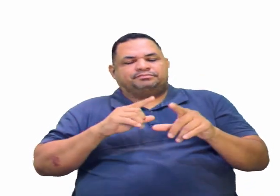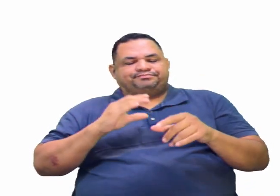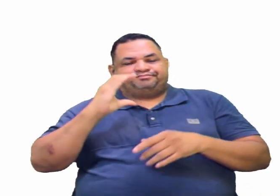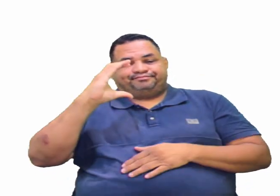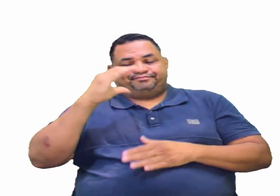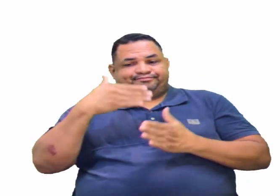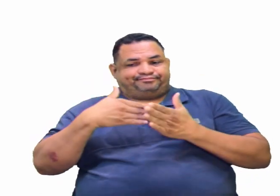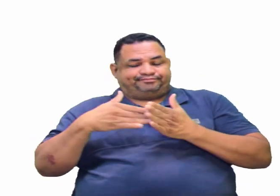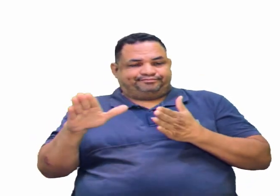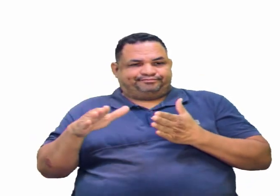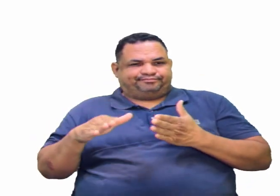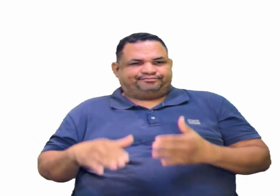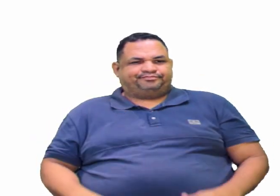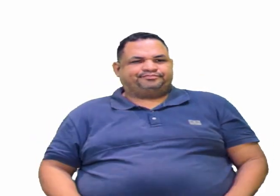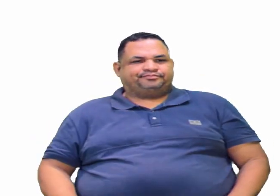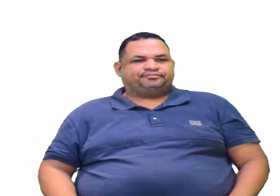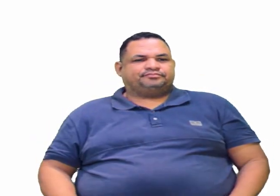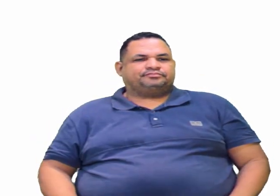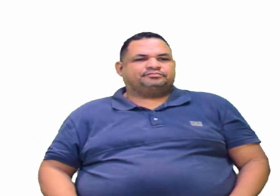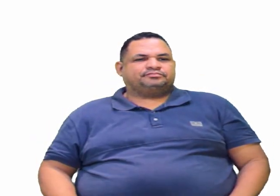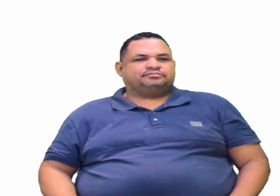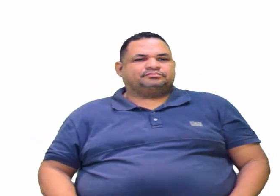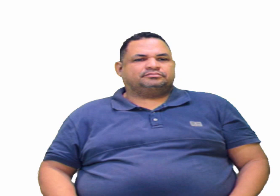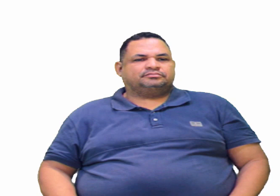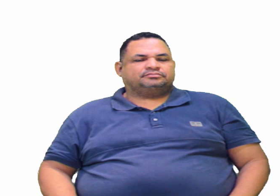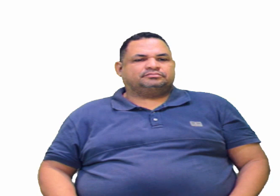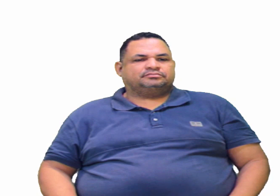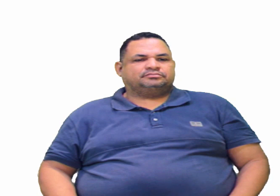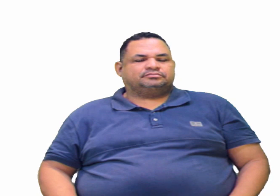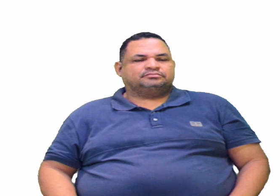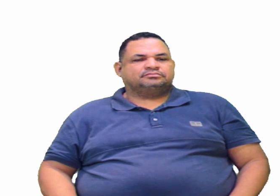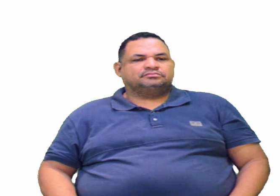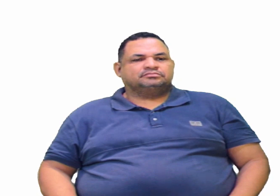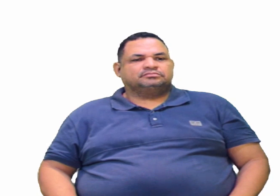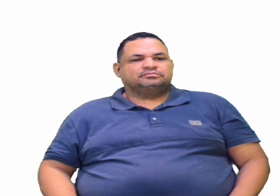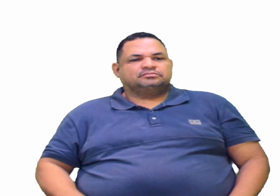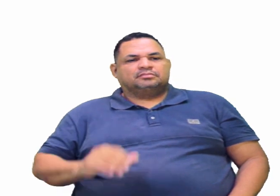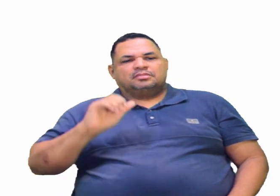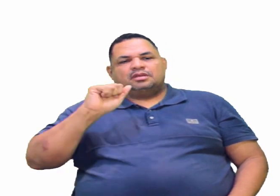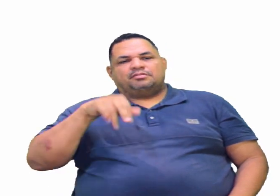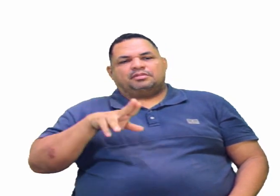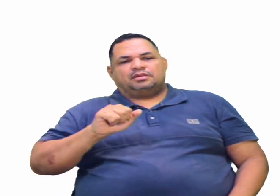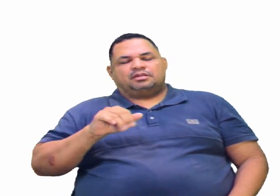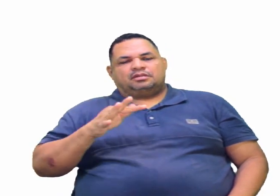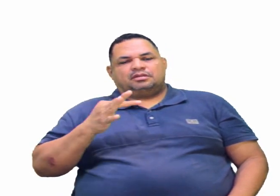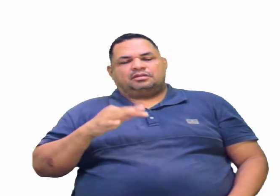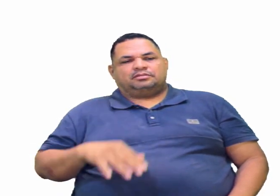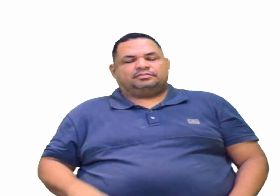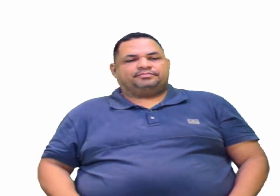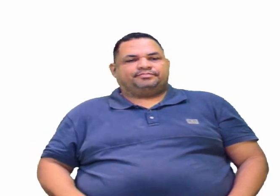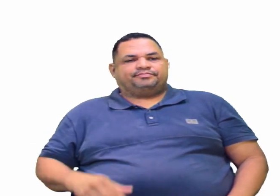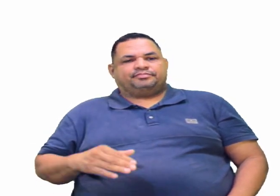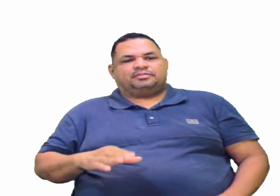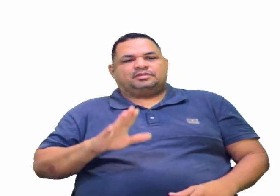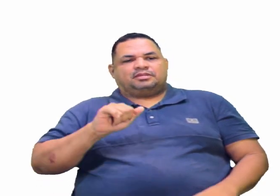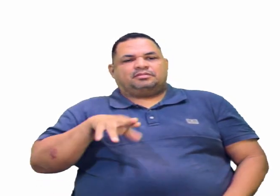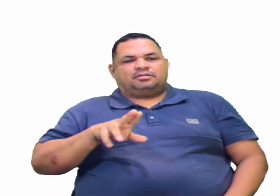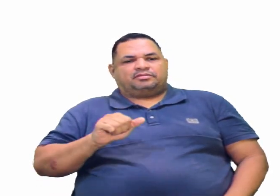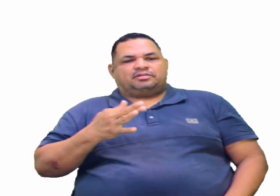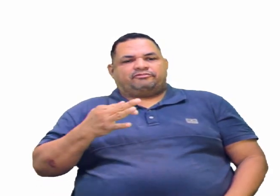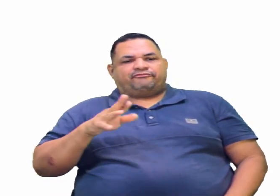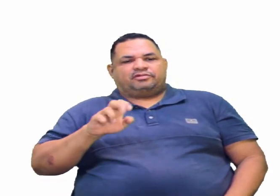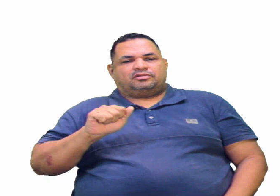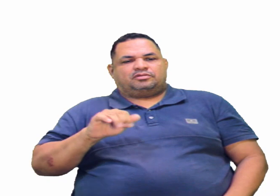Beleza? Ficou melhor, né? Opa! Ficamos entre amina e amina, amina